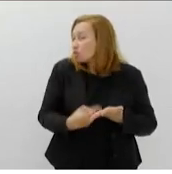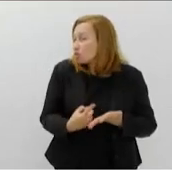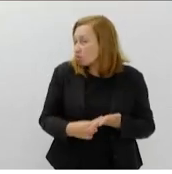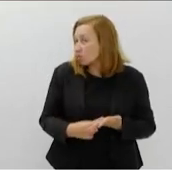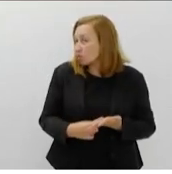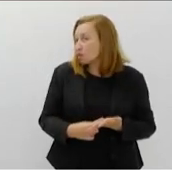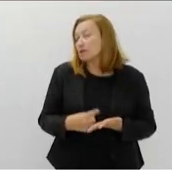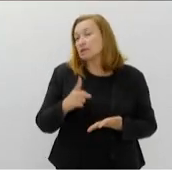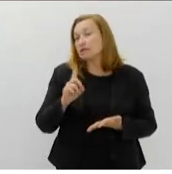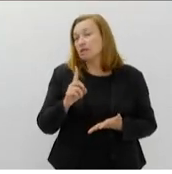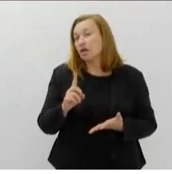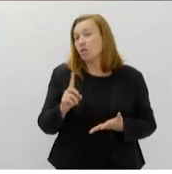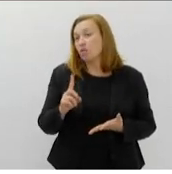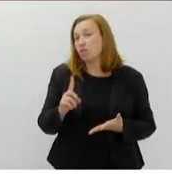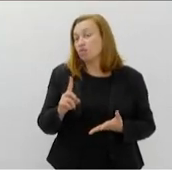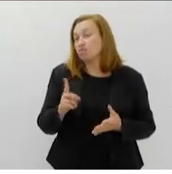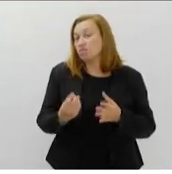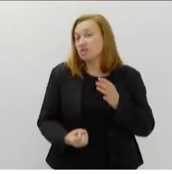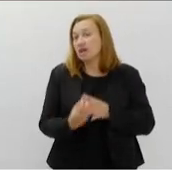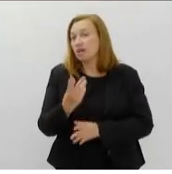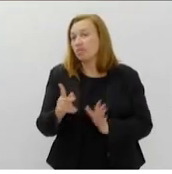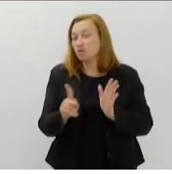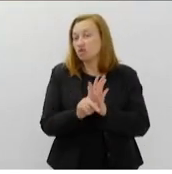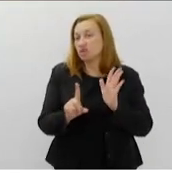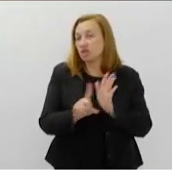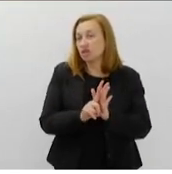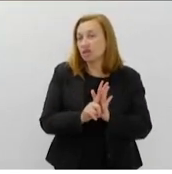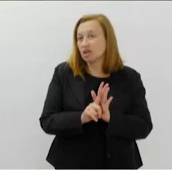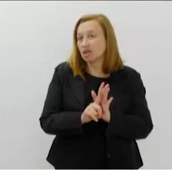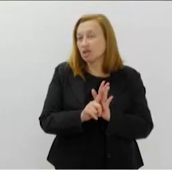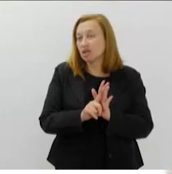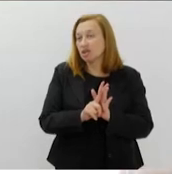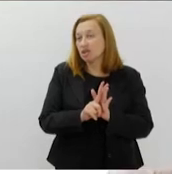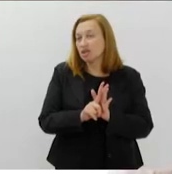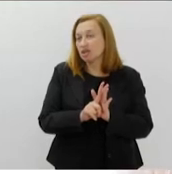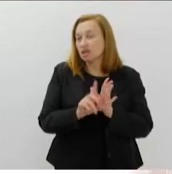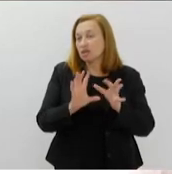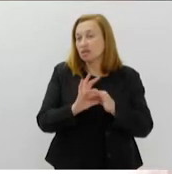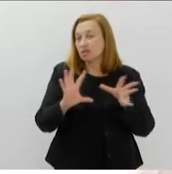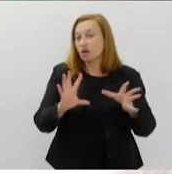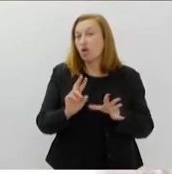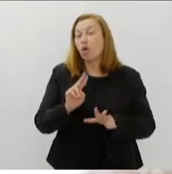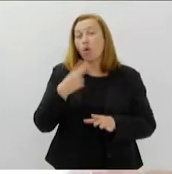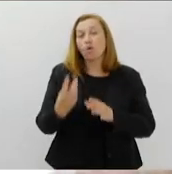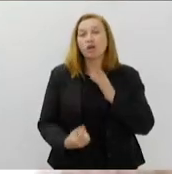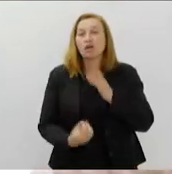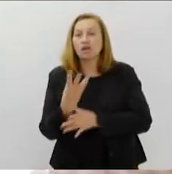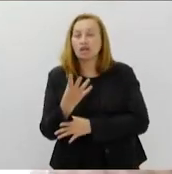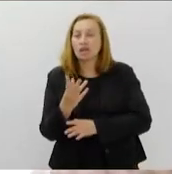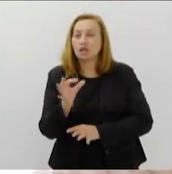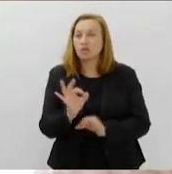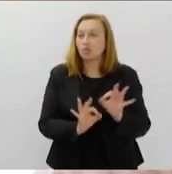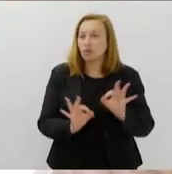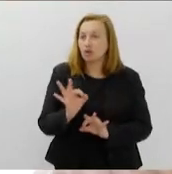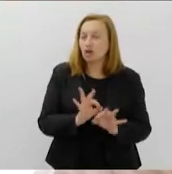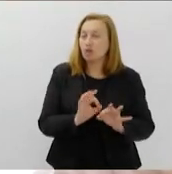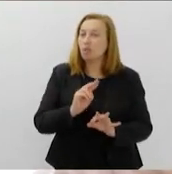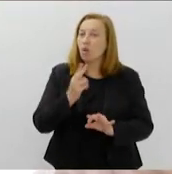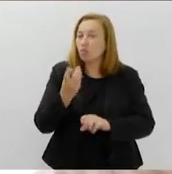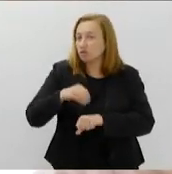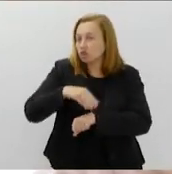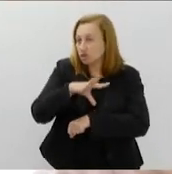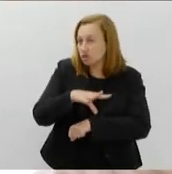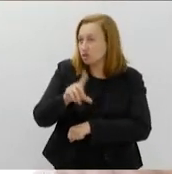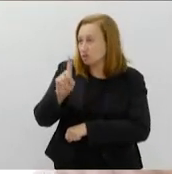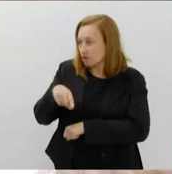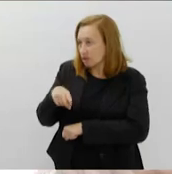de não fazer projetos de lei autorizativo. Ou cria um programa, ou faz uma indicação. Foi a decisão da